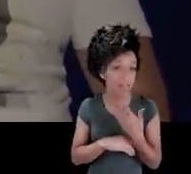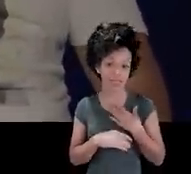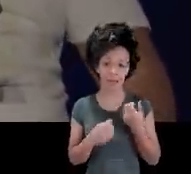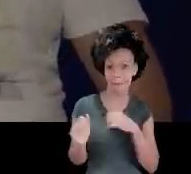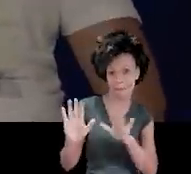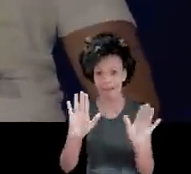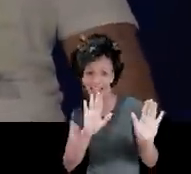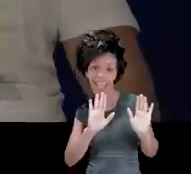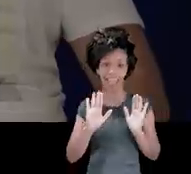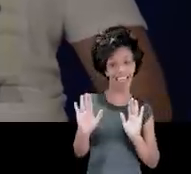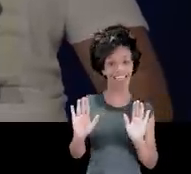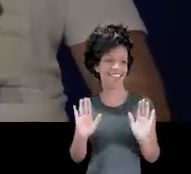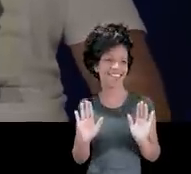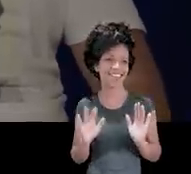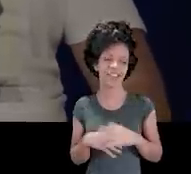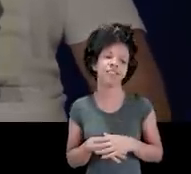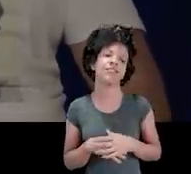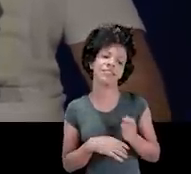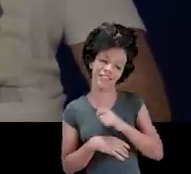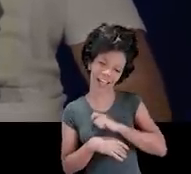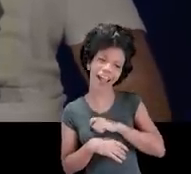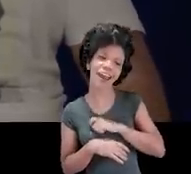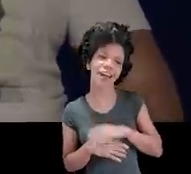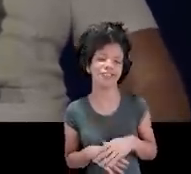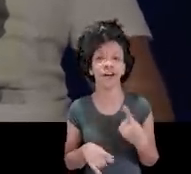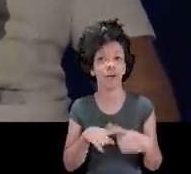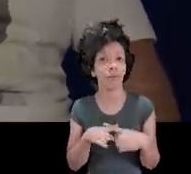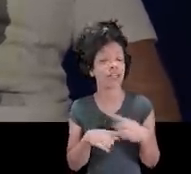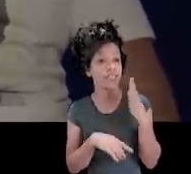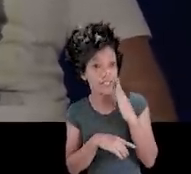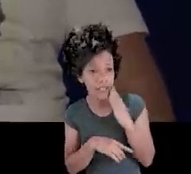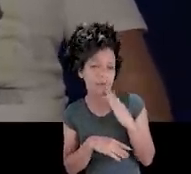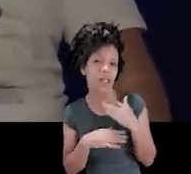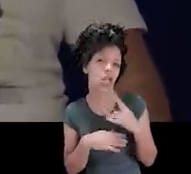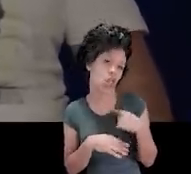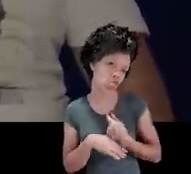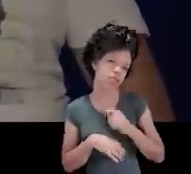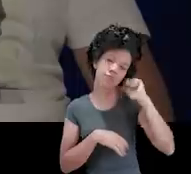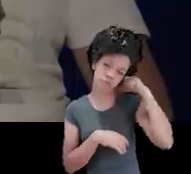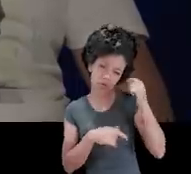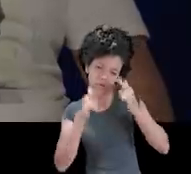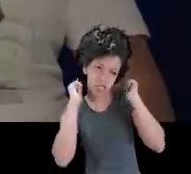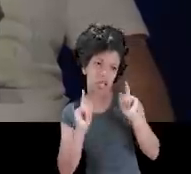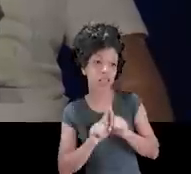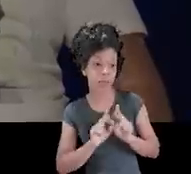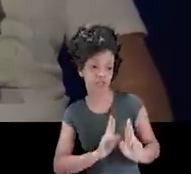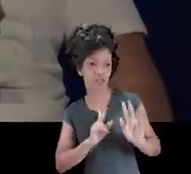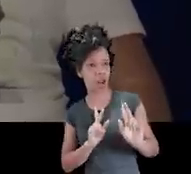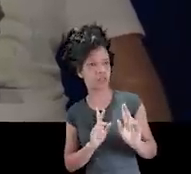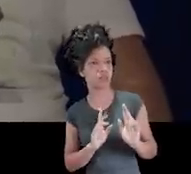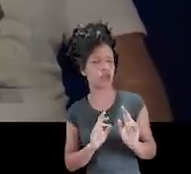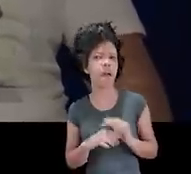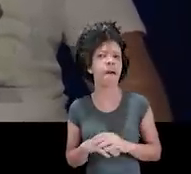né? Jorge Lafon e tal. Eu falei assim, está de sacanagem, porque assim, sabe que nós somos, embora sejamos negros e carecas, somos pessoas diferentes.